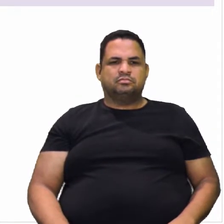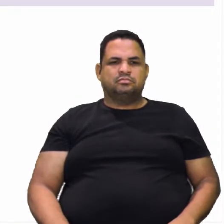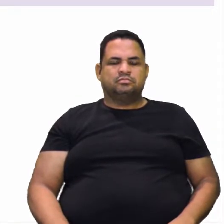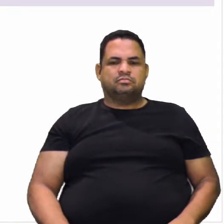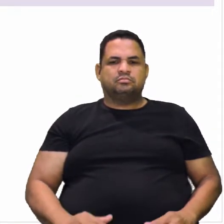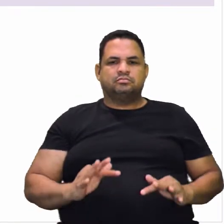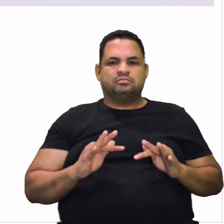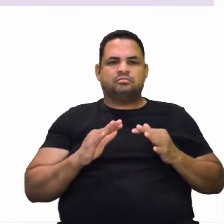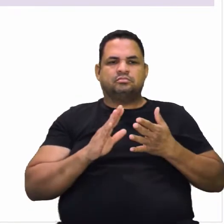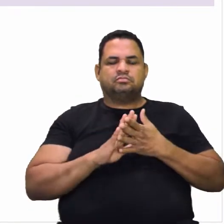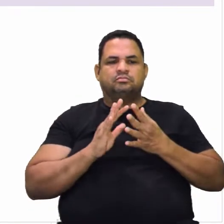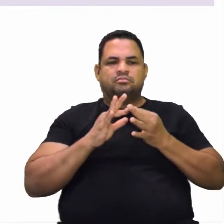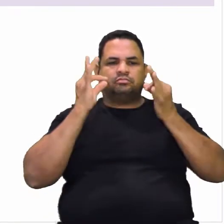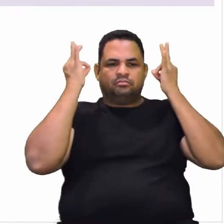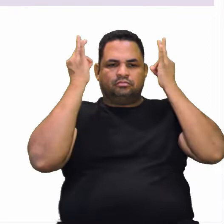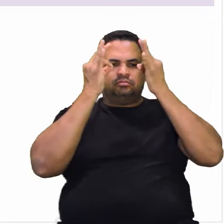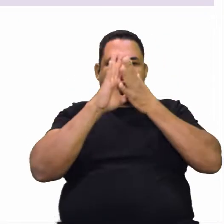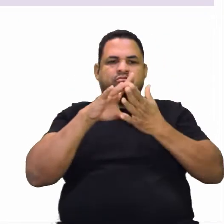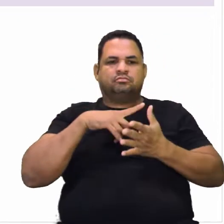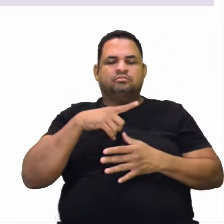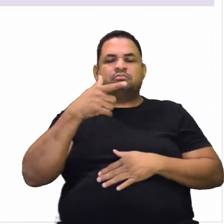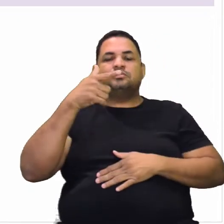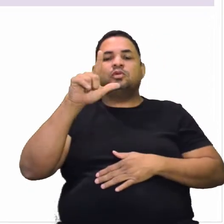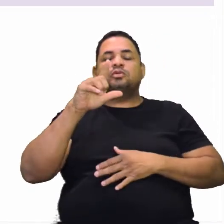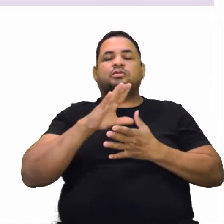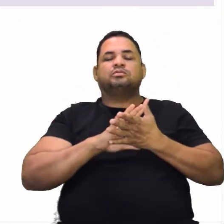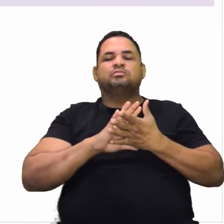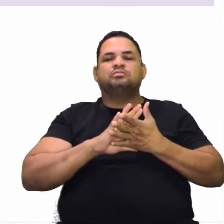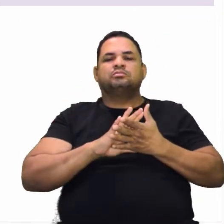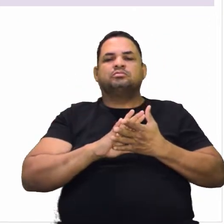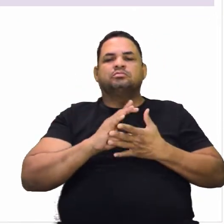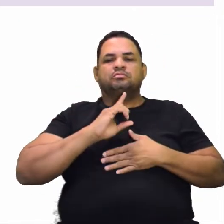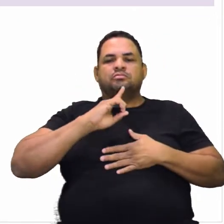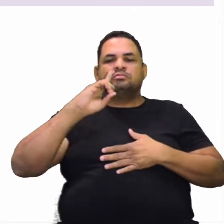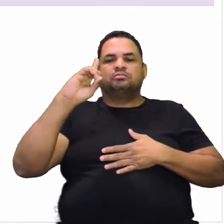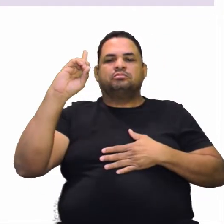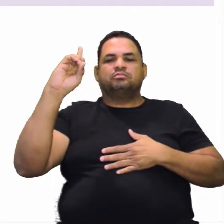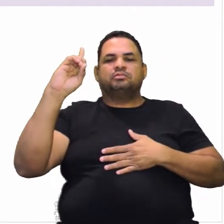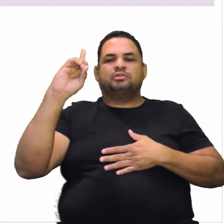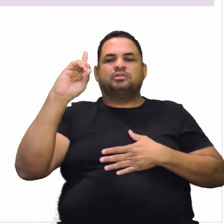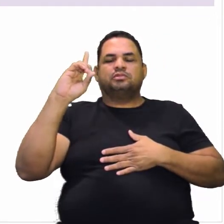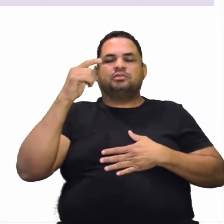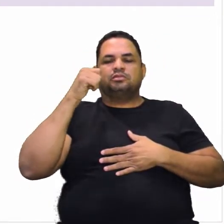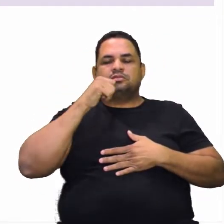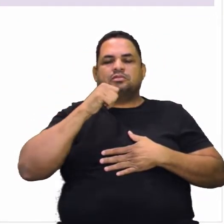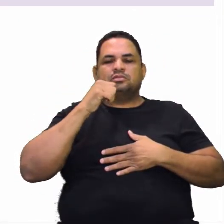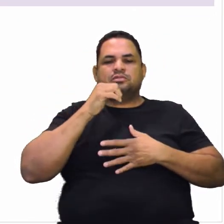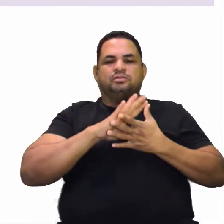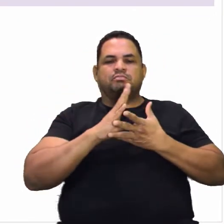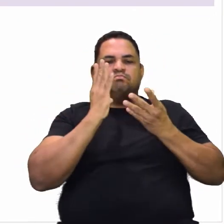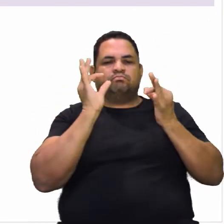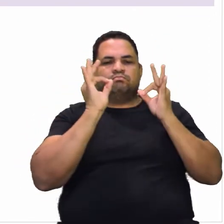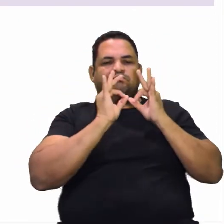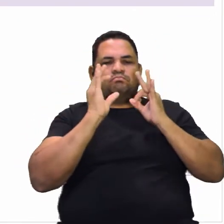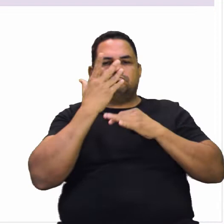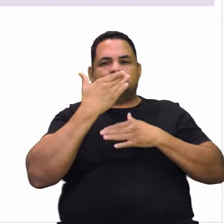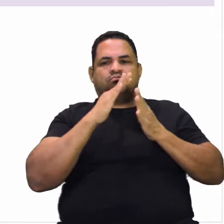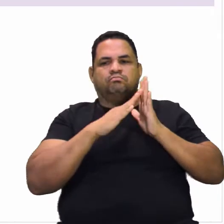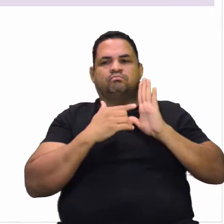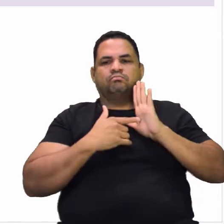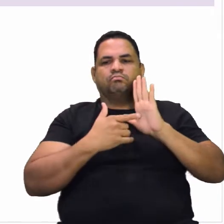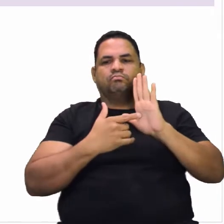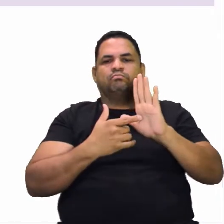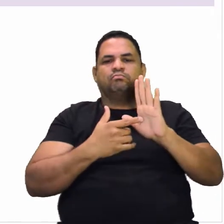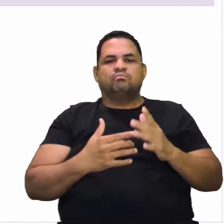Os gregos possuíam outra deusa da beleza, Hedônia. Edônia aí retratada.